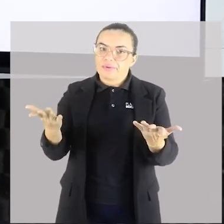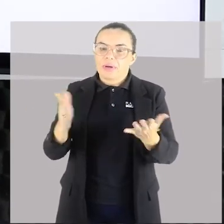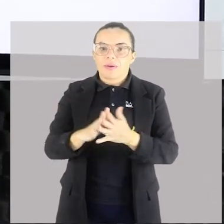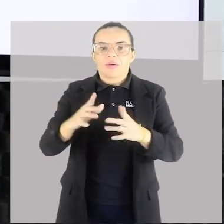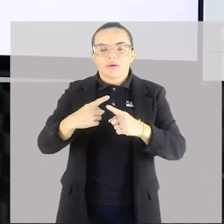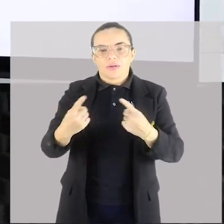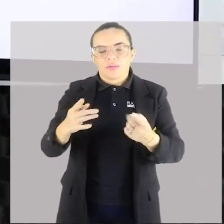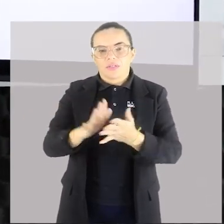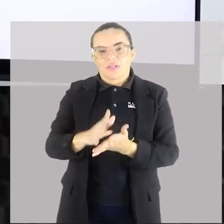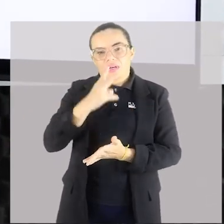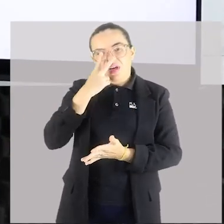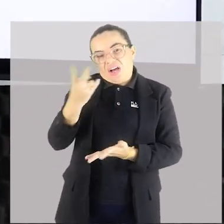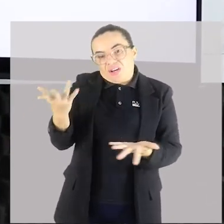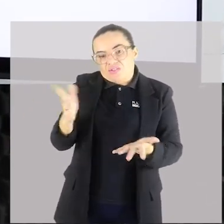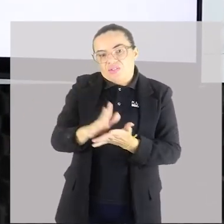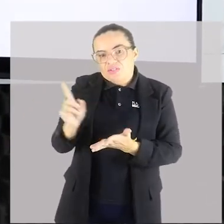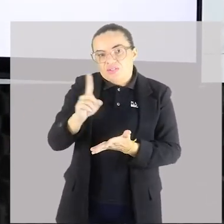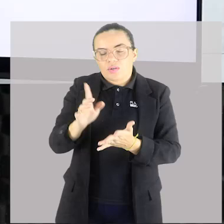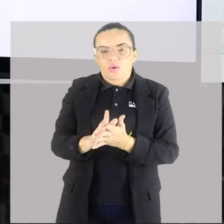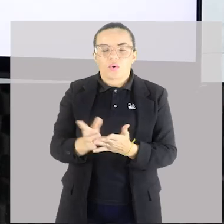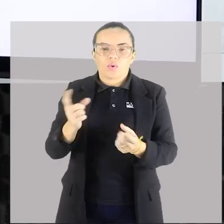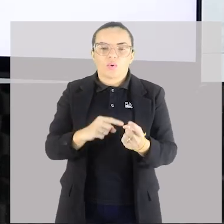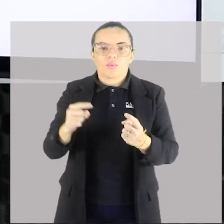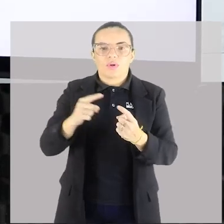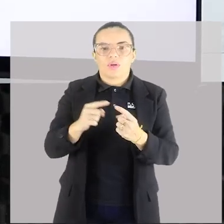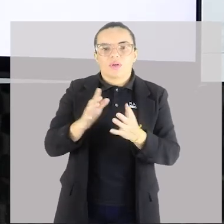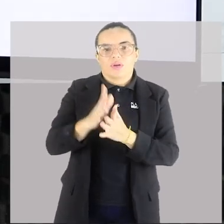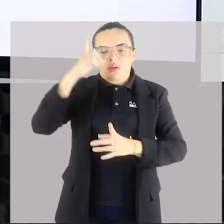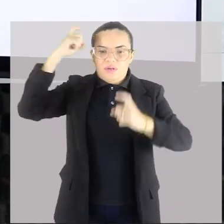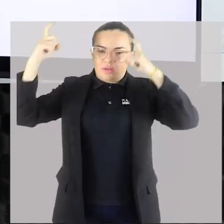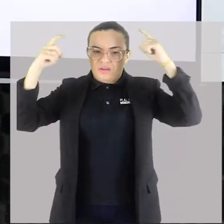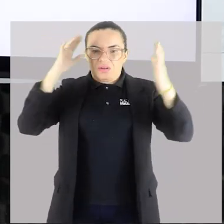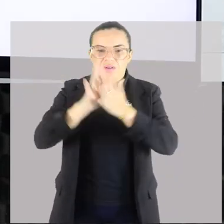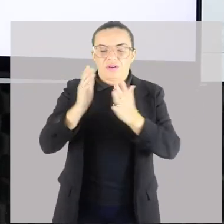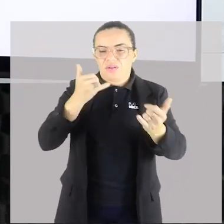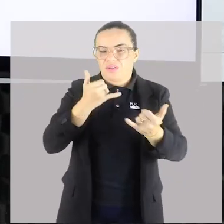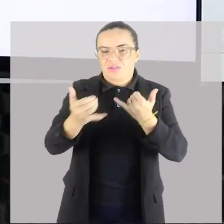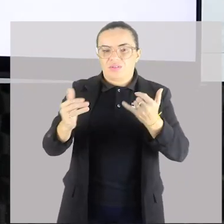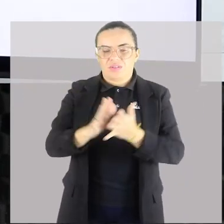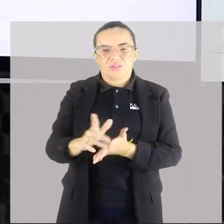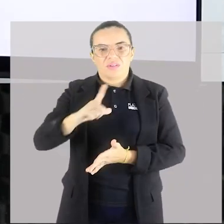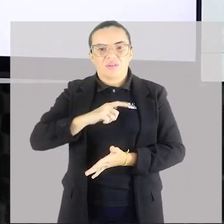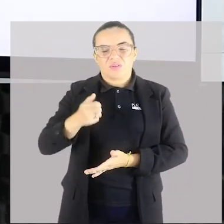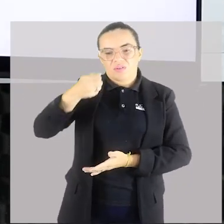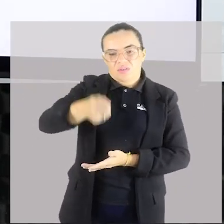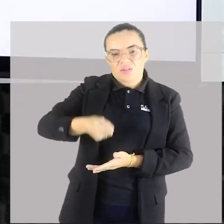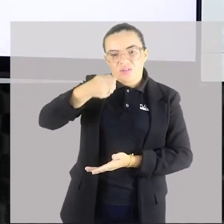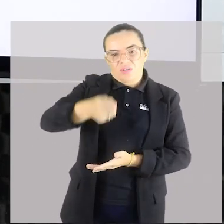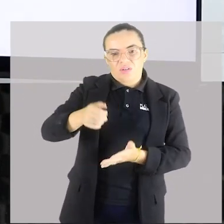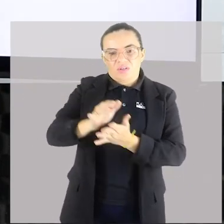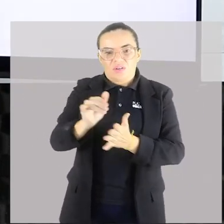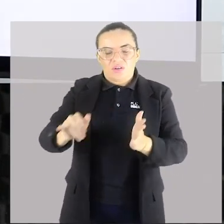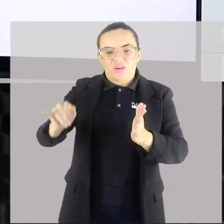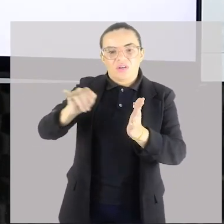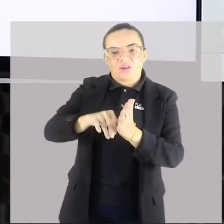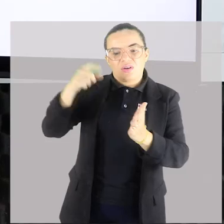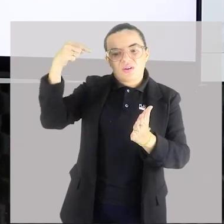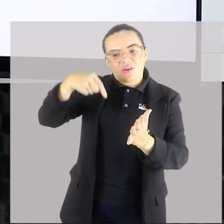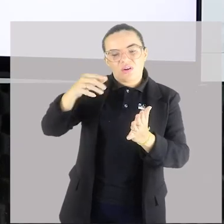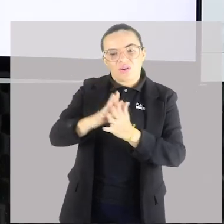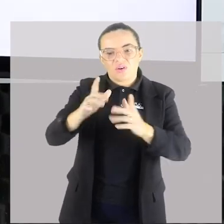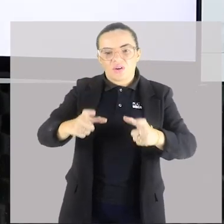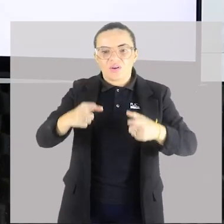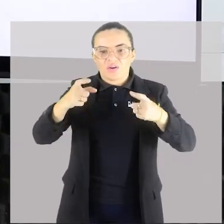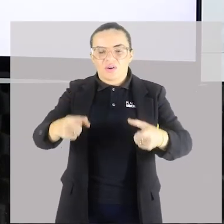não é você criar a ideia de que isto pareça alguma coisa, que você tenha a obrigação de identificar elementos que são